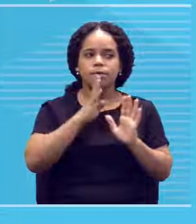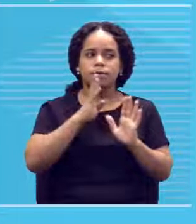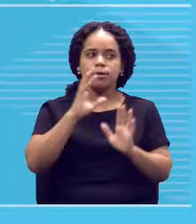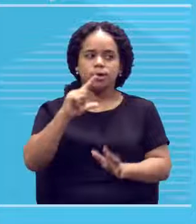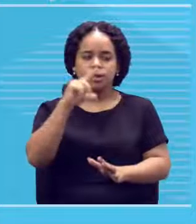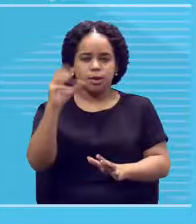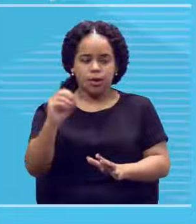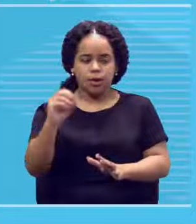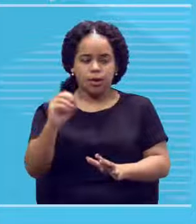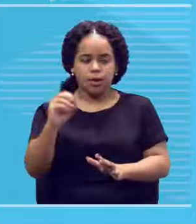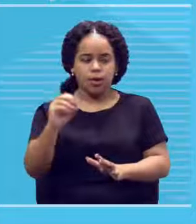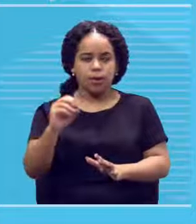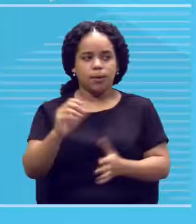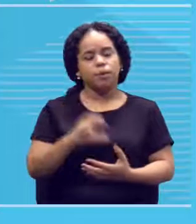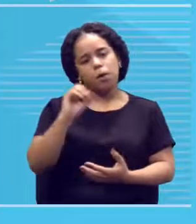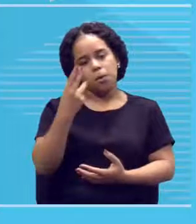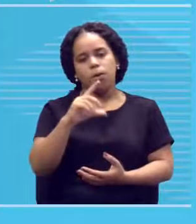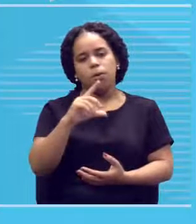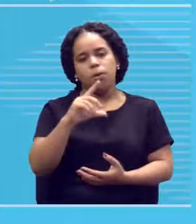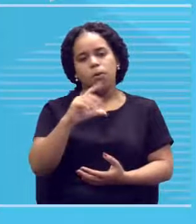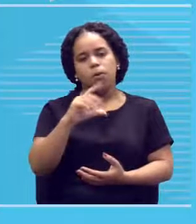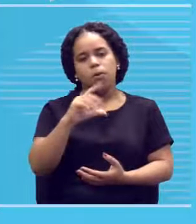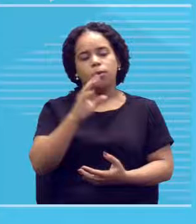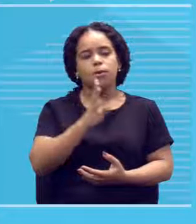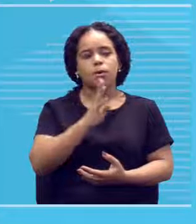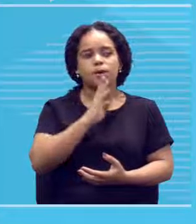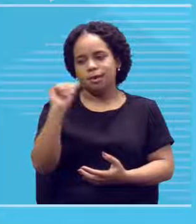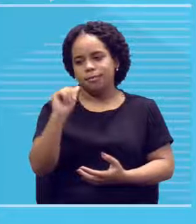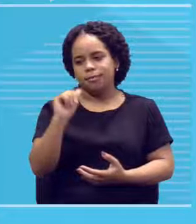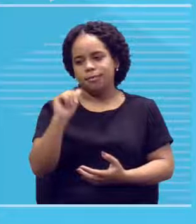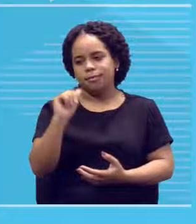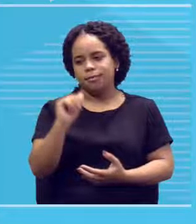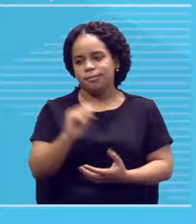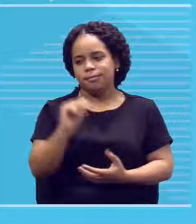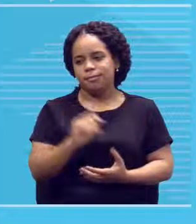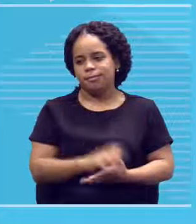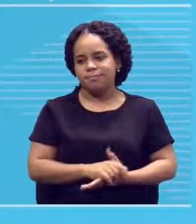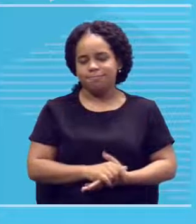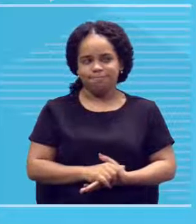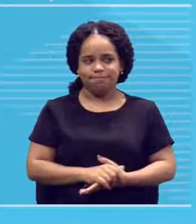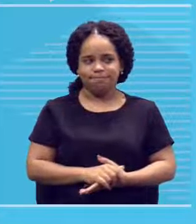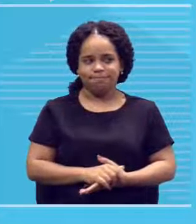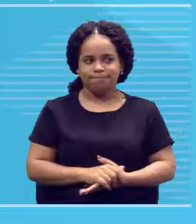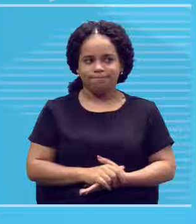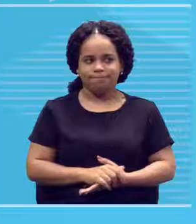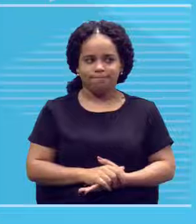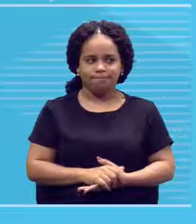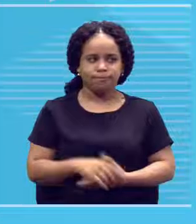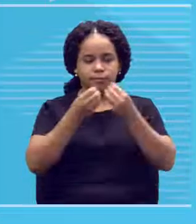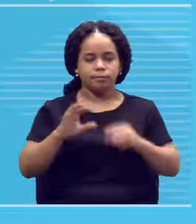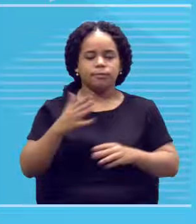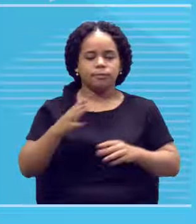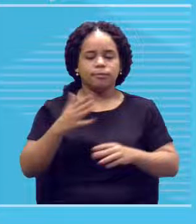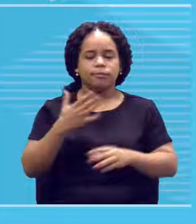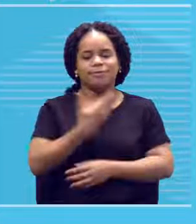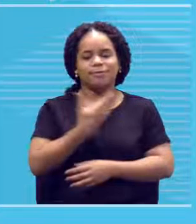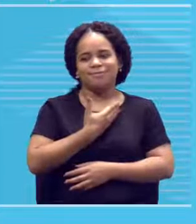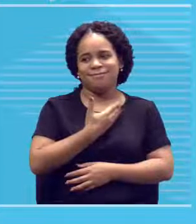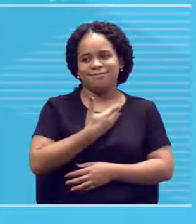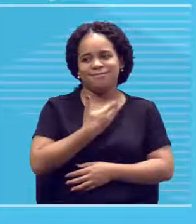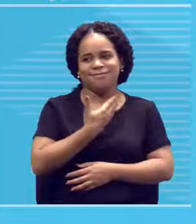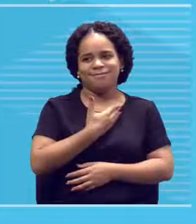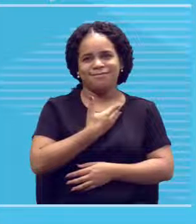conhecê-lo o conhecer lá tanto faz e eu nunca prejudiquem meus colegas